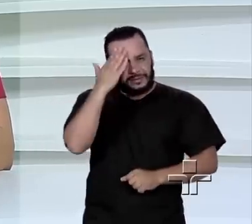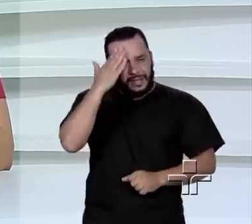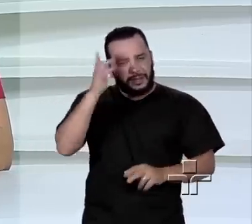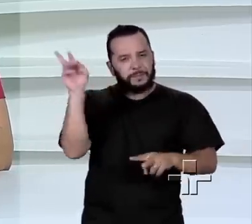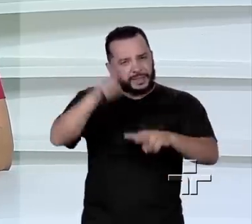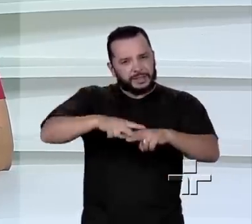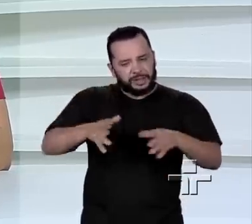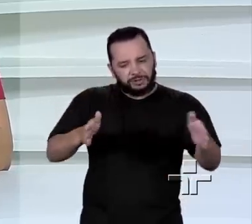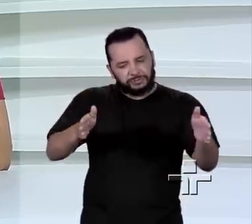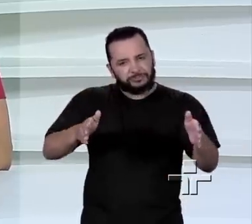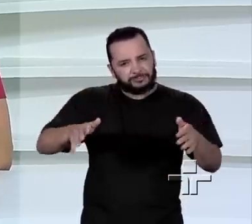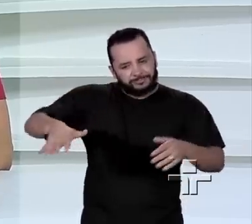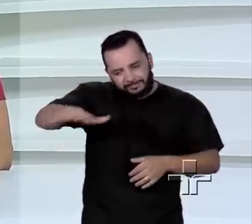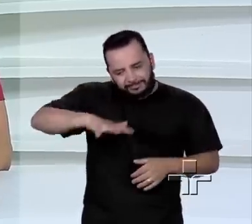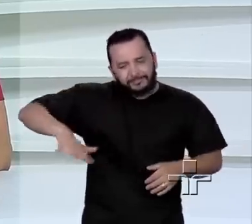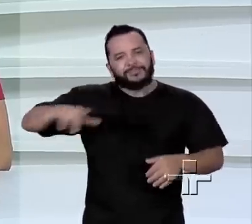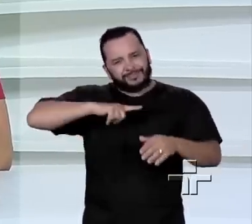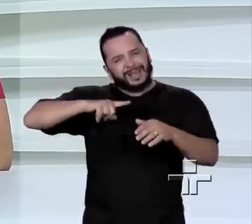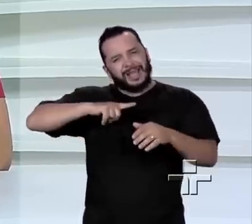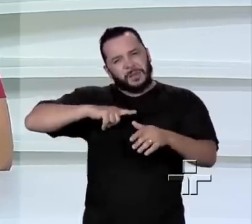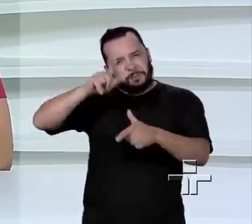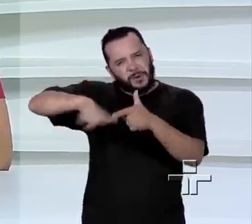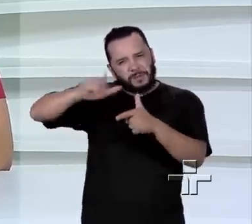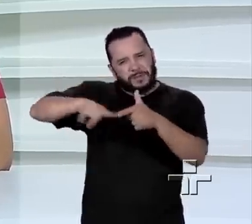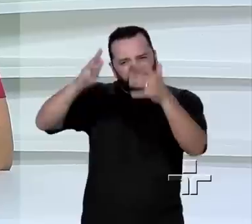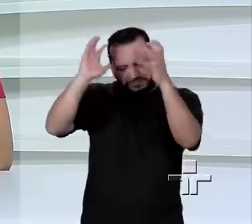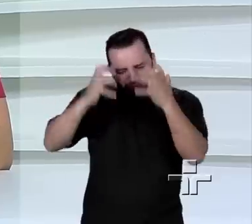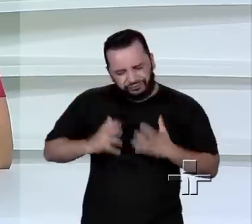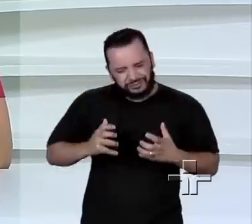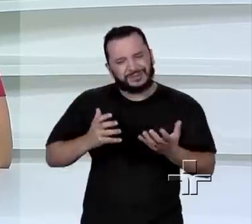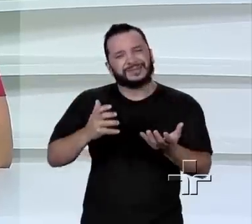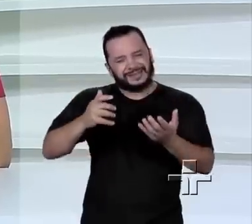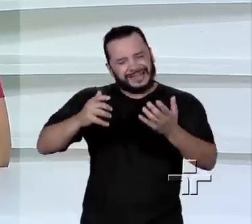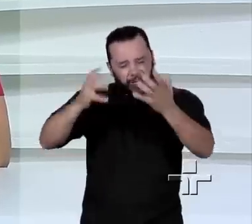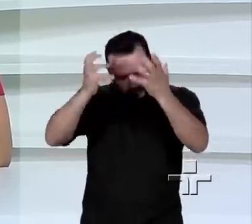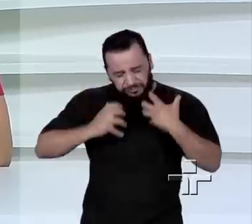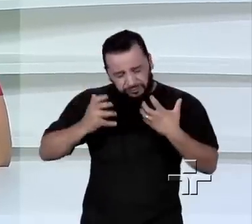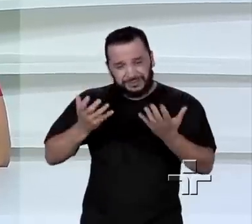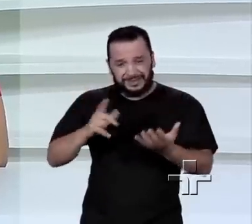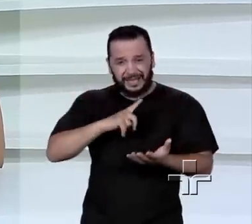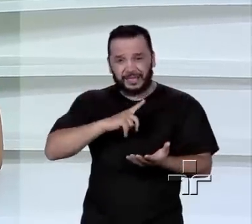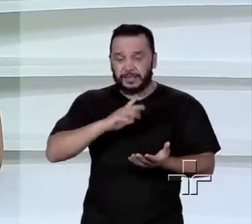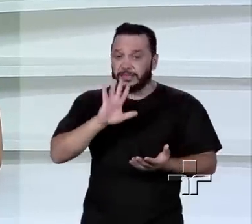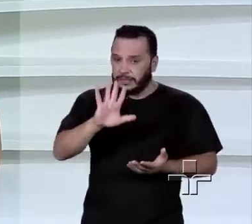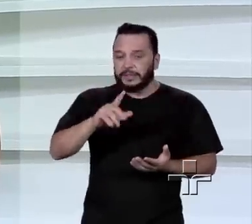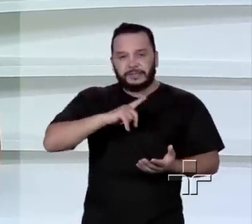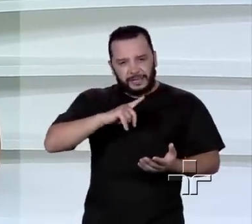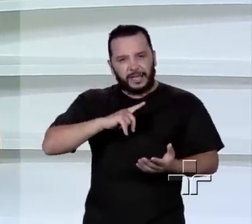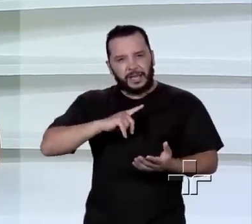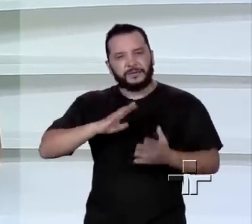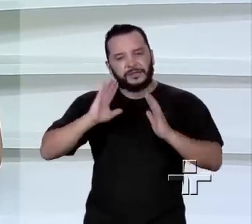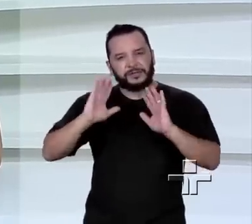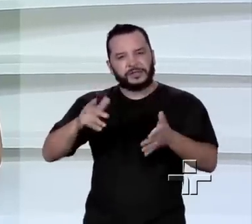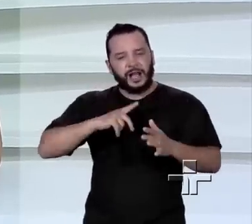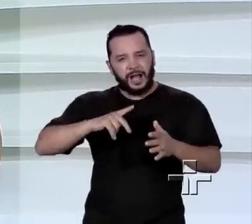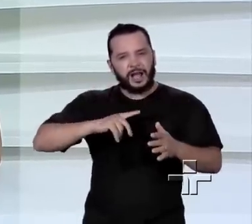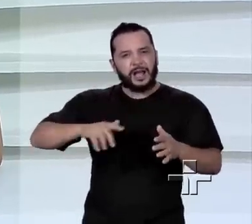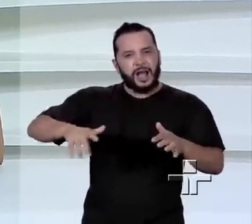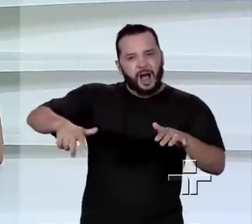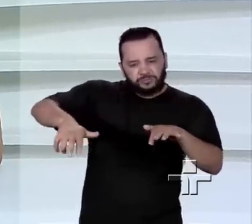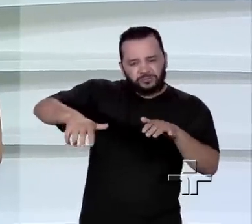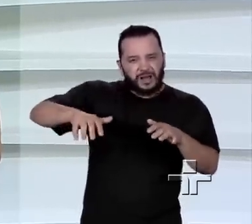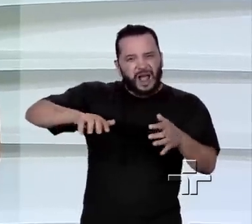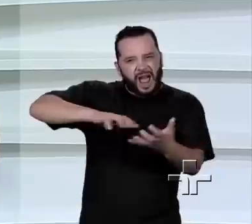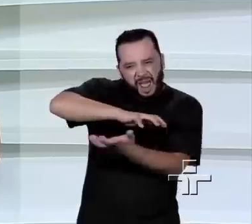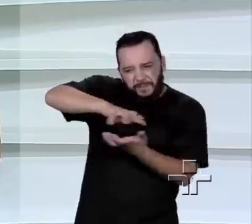senhor, por exemplo, fez declarações que foram polêmicas sobre isso. Por exemplo, rebeliões acontecendo em Manaus e em Roraima e o senhor